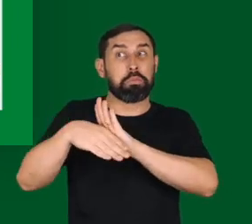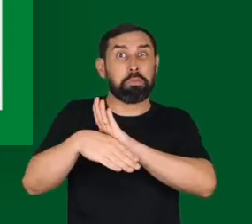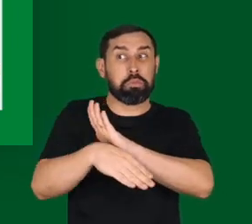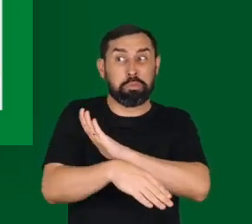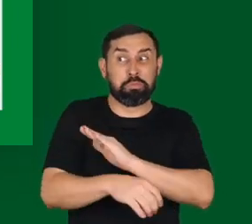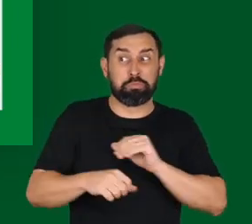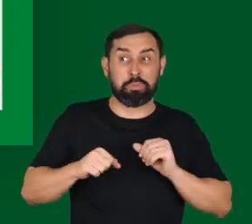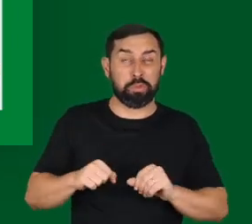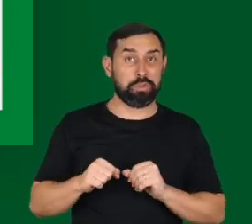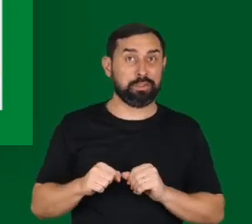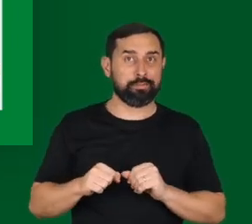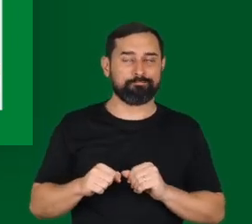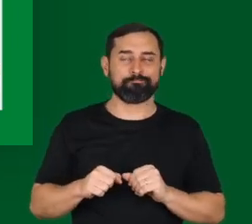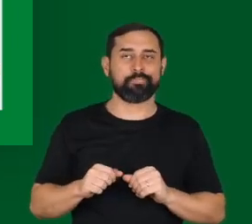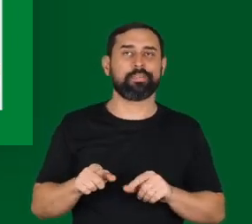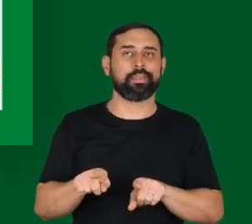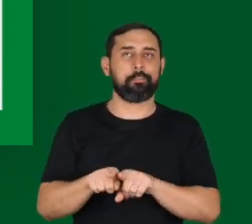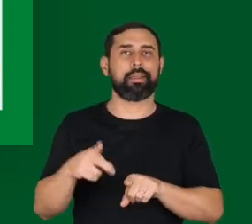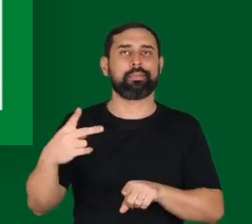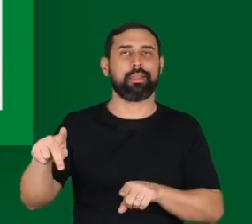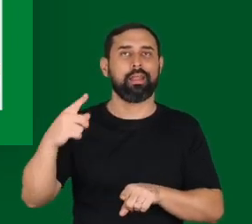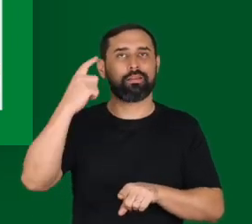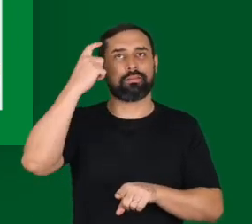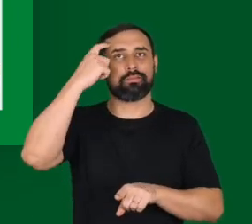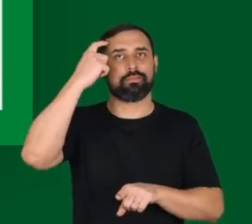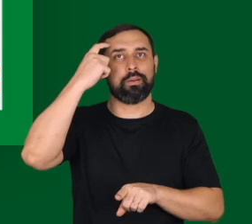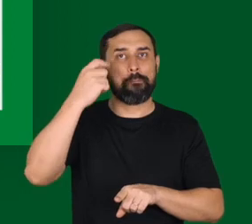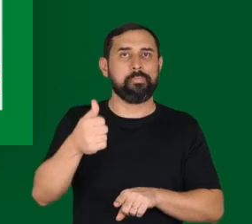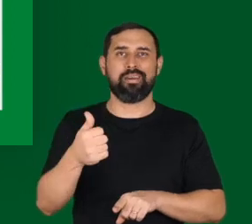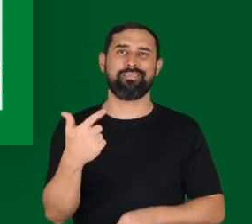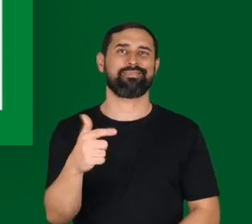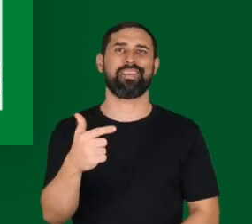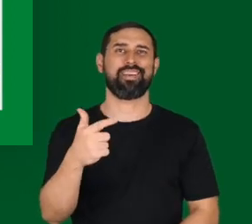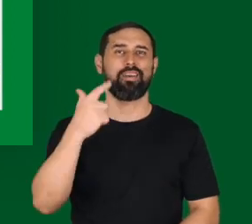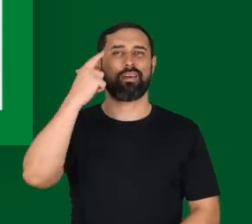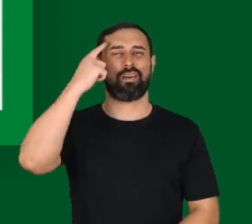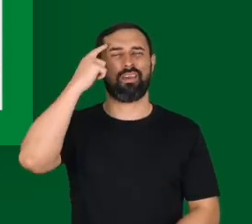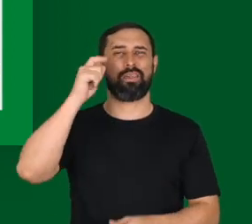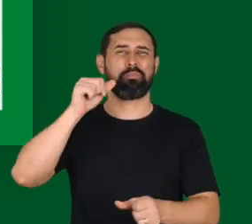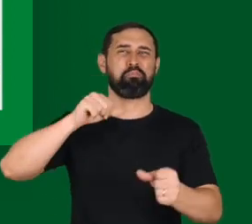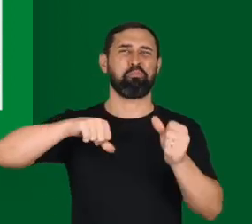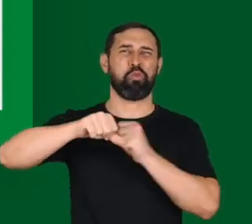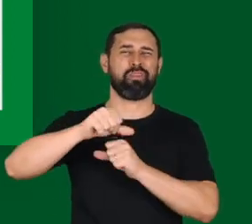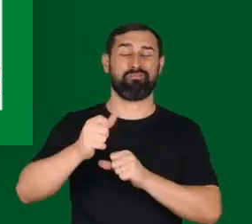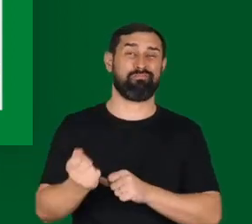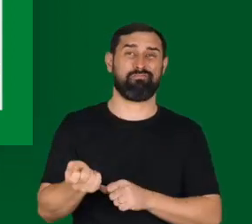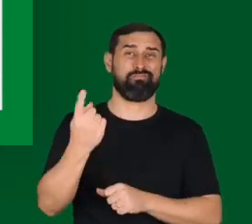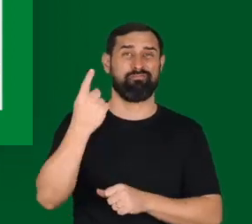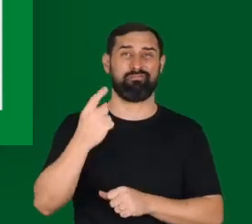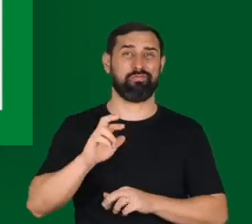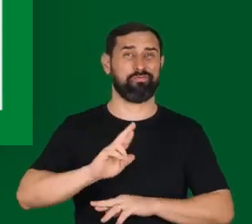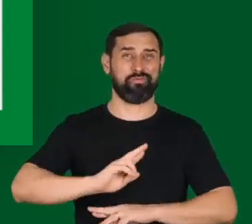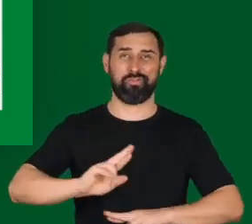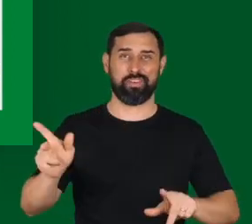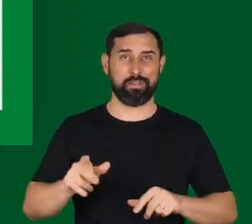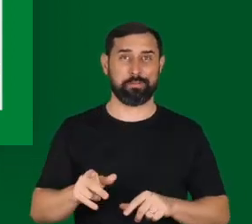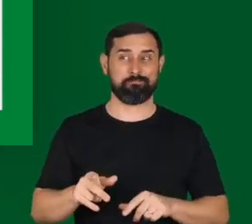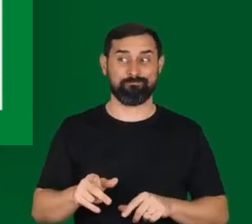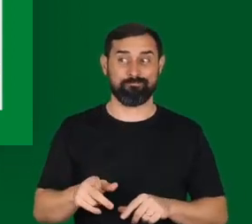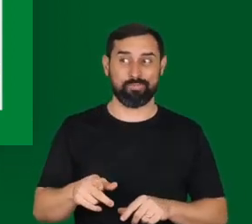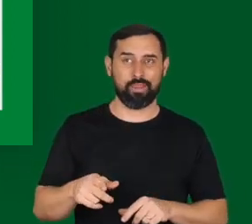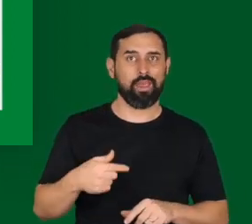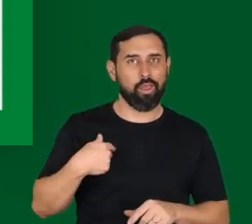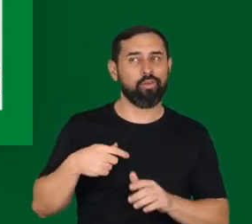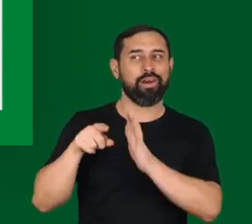pode evoluir para uma cianose, e a gente tem uma alteração do estado mental, tá? Então, essa basicamente